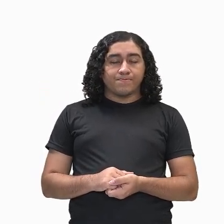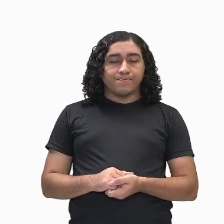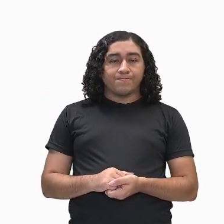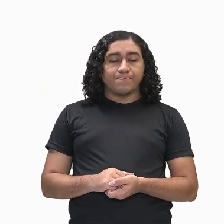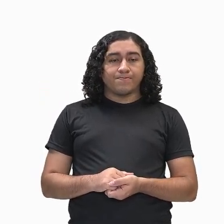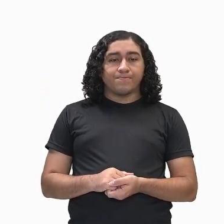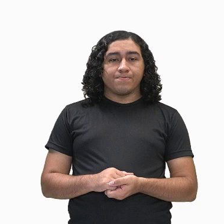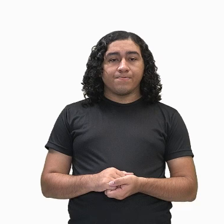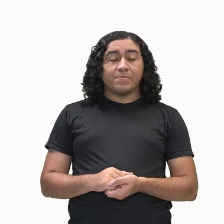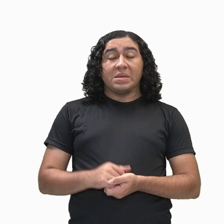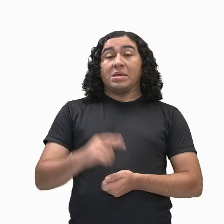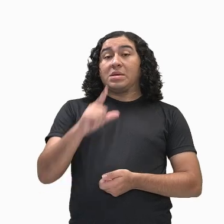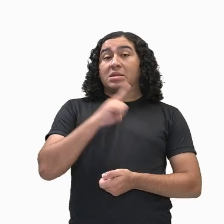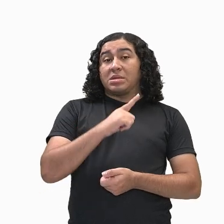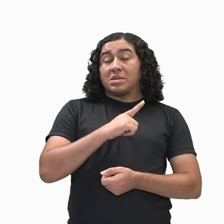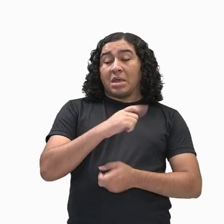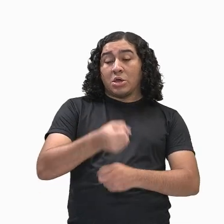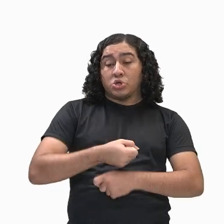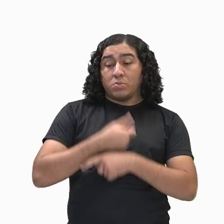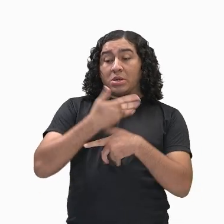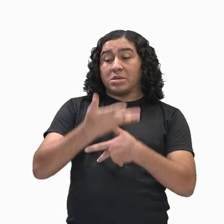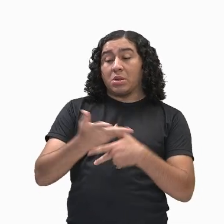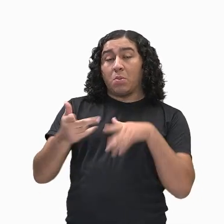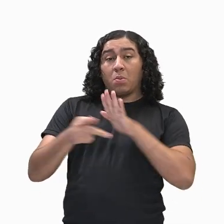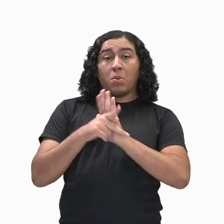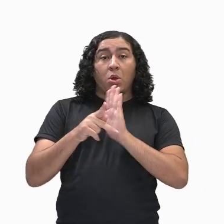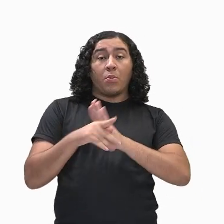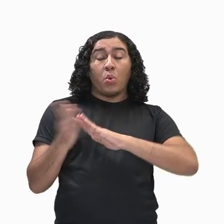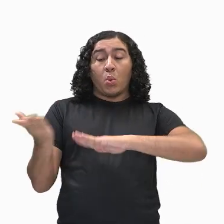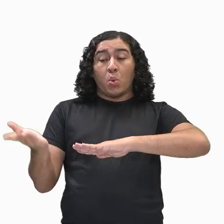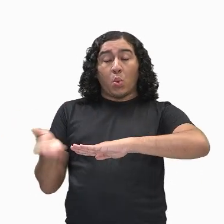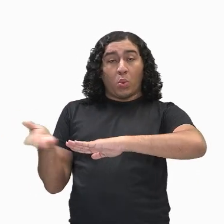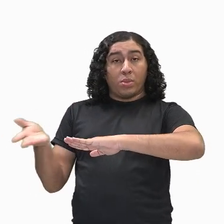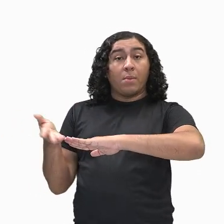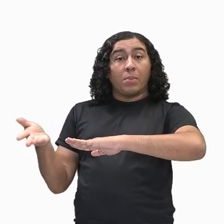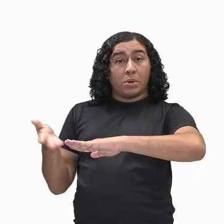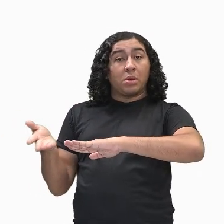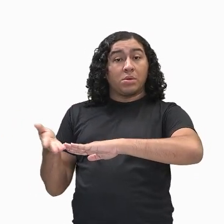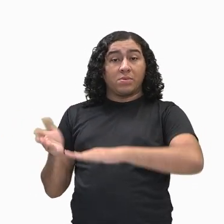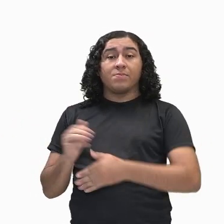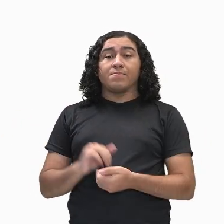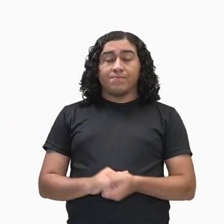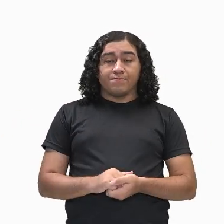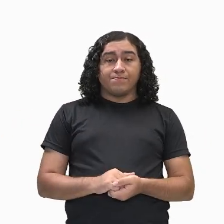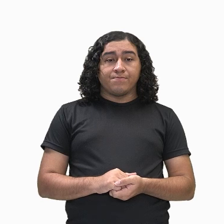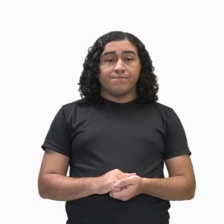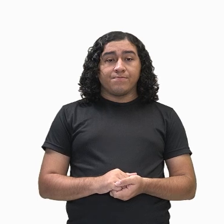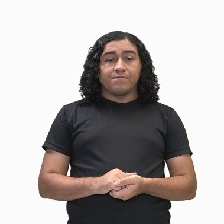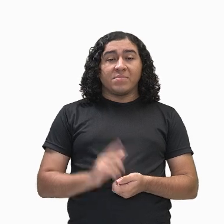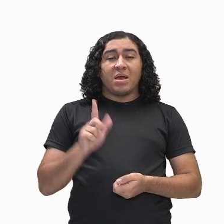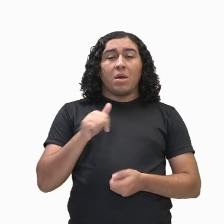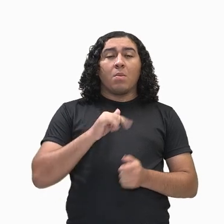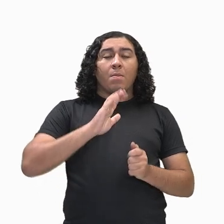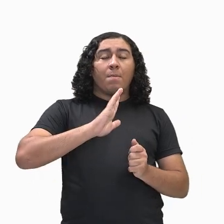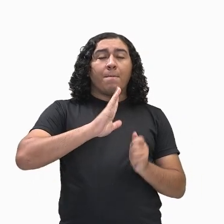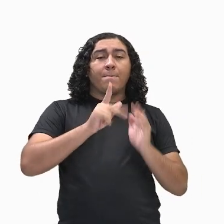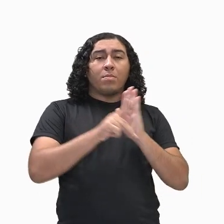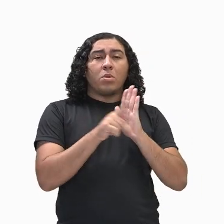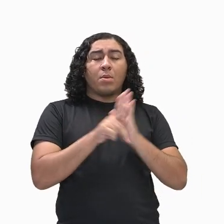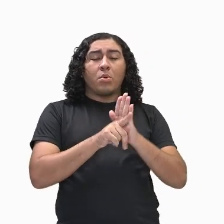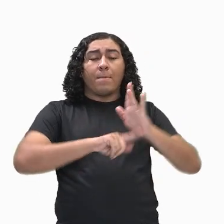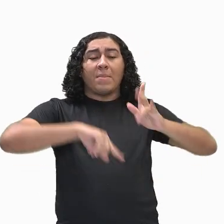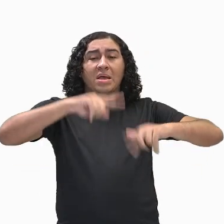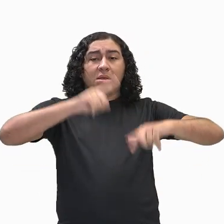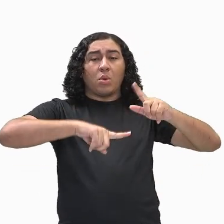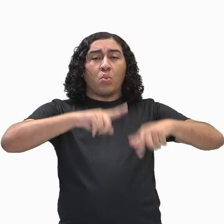passa a trazer a ótica da contemporaneidade, onde passa a ser aquela obra que usa